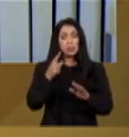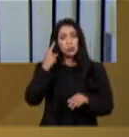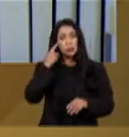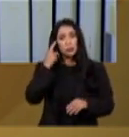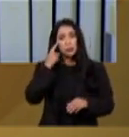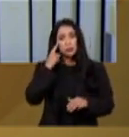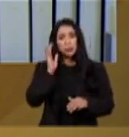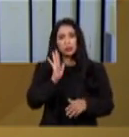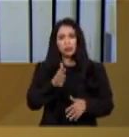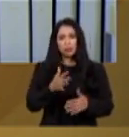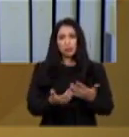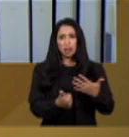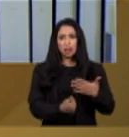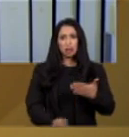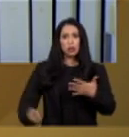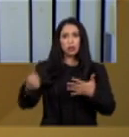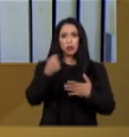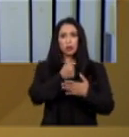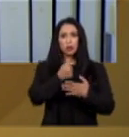a respeito, não? O